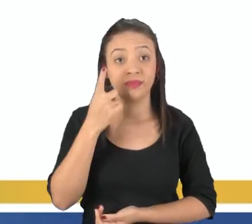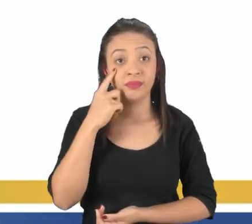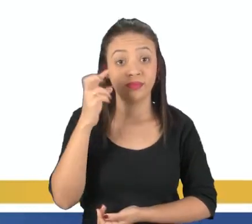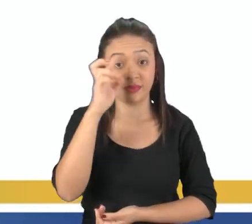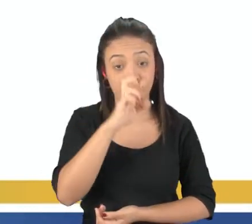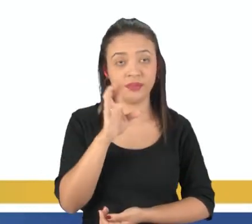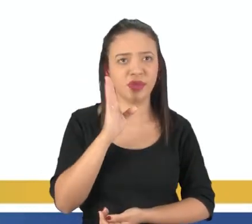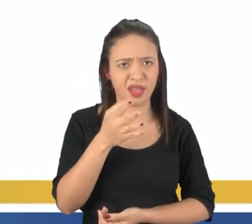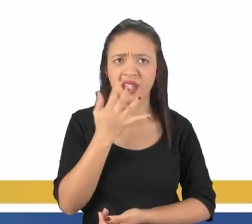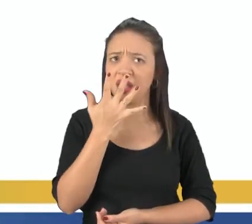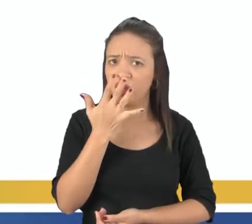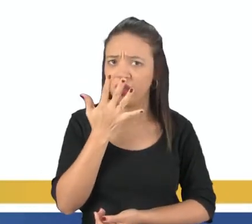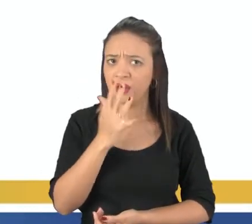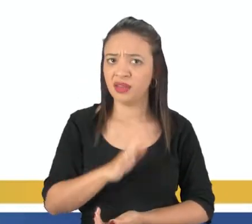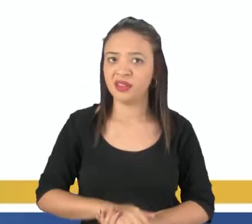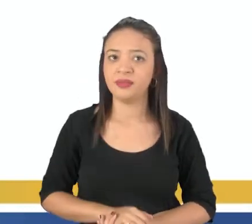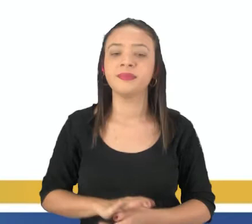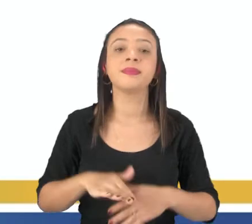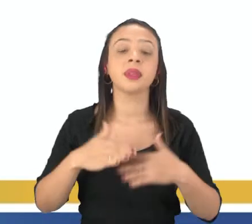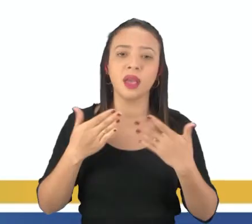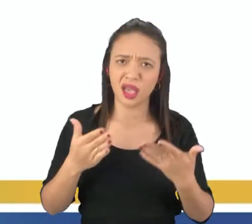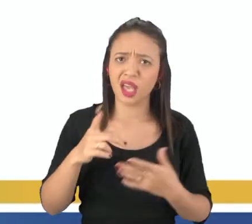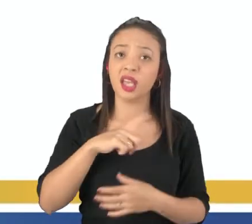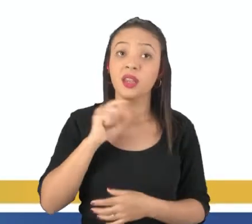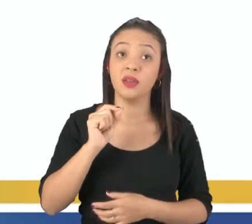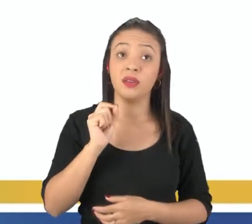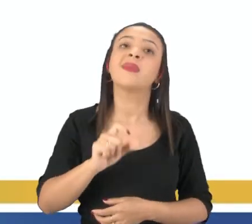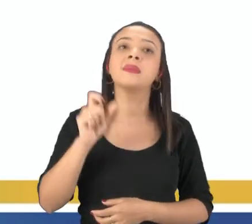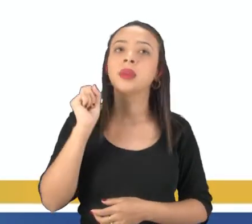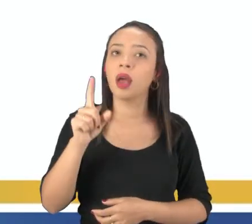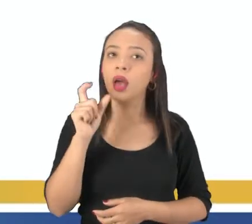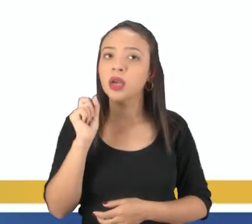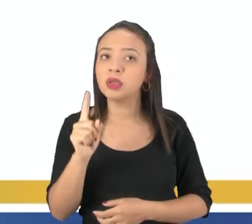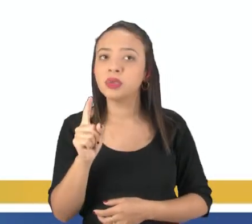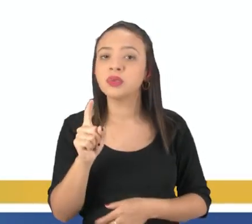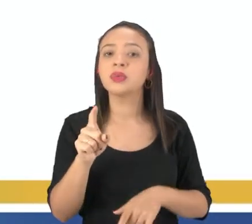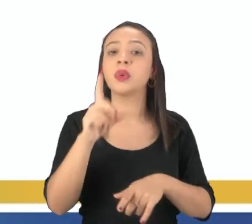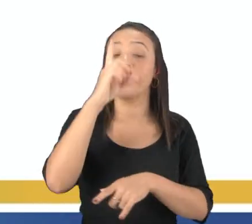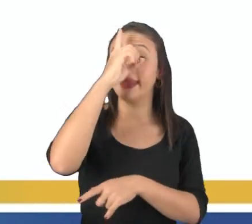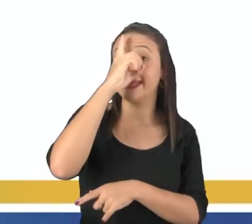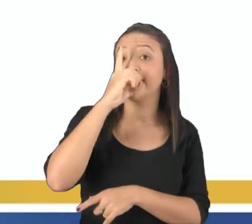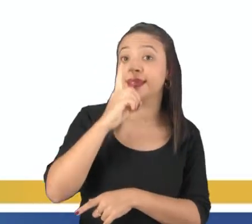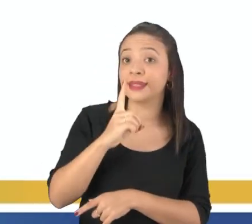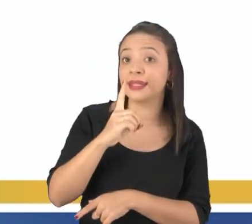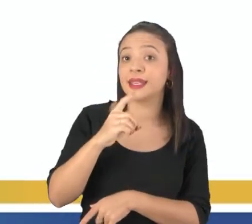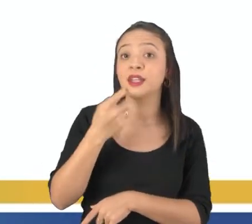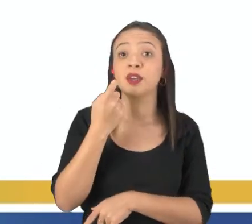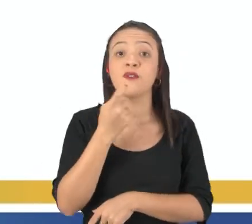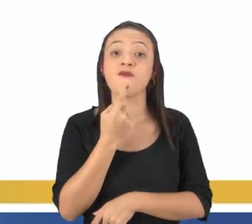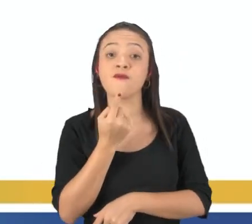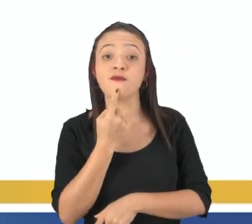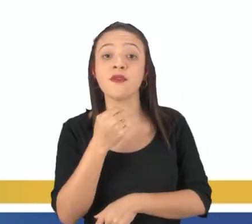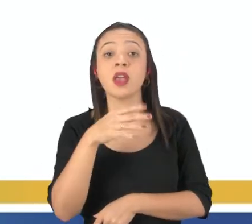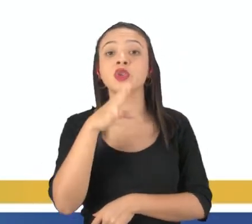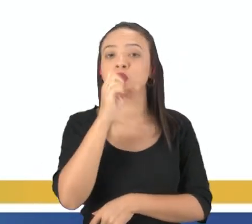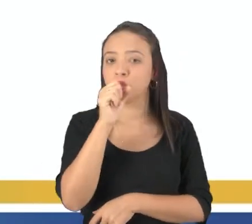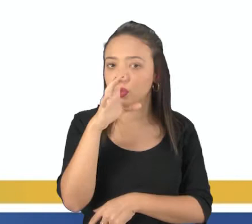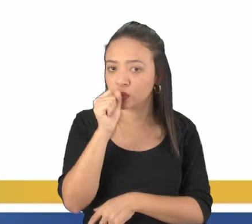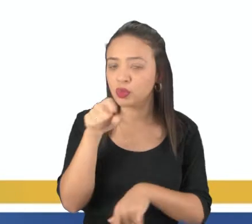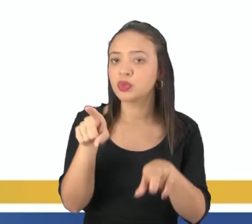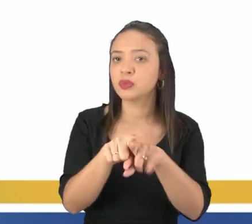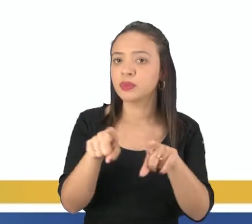observar as cores dos Peixinhos temos Peixinho Azul tem uns Peixinhos amarelo vermelho e laranja